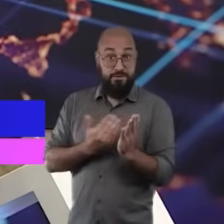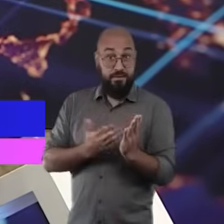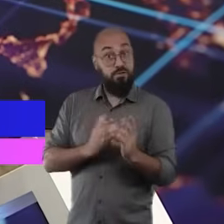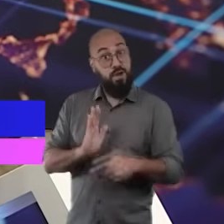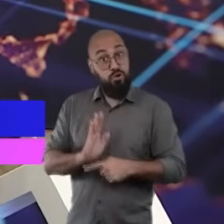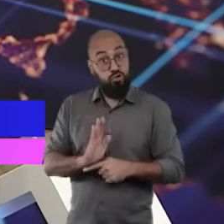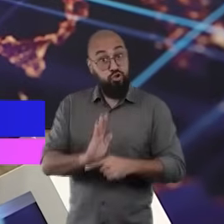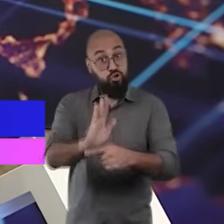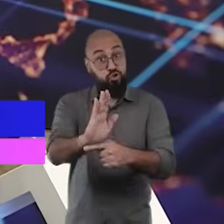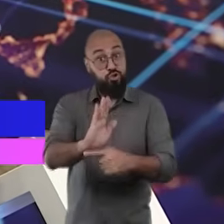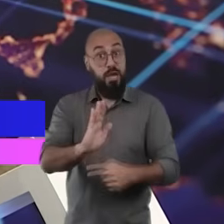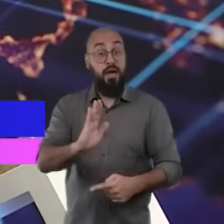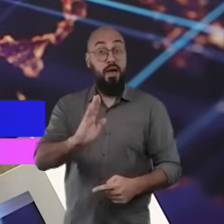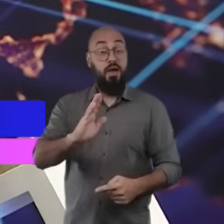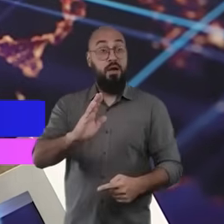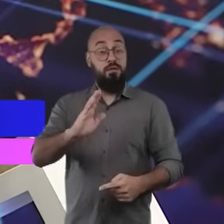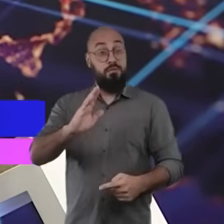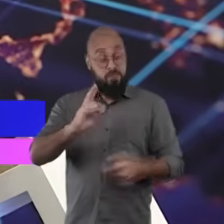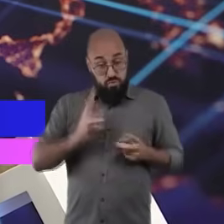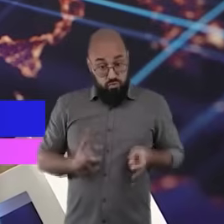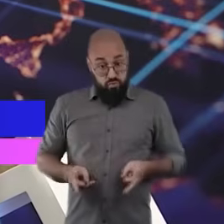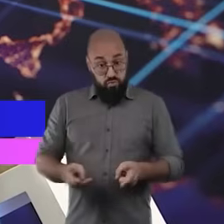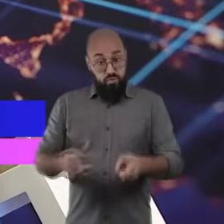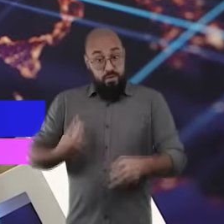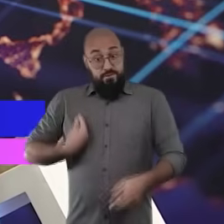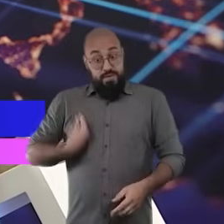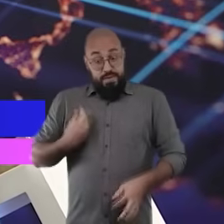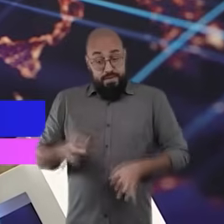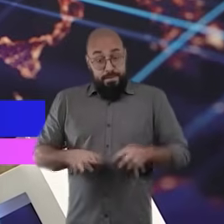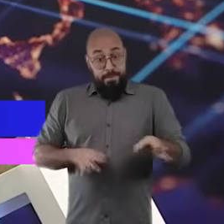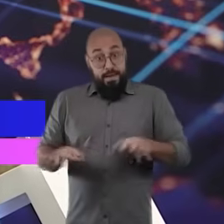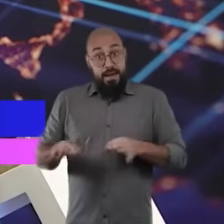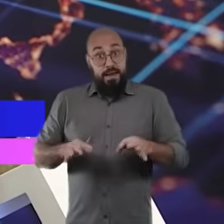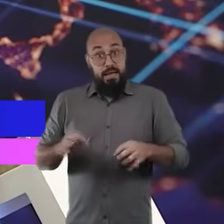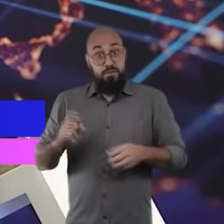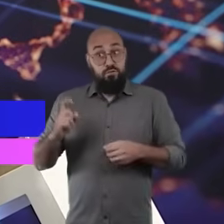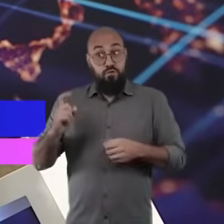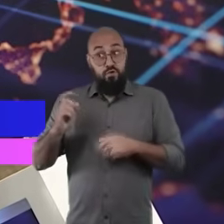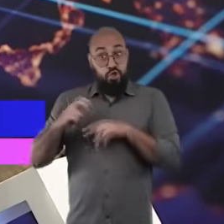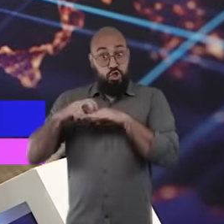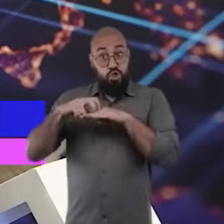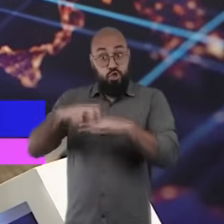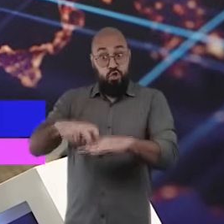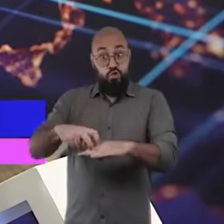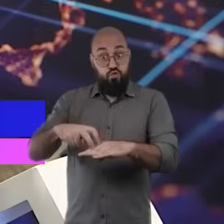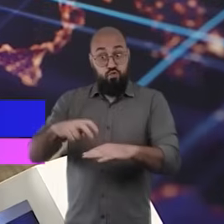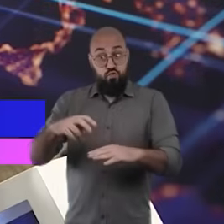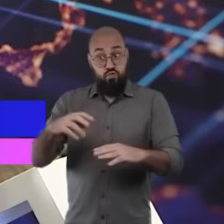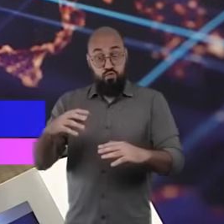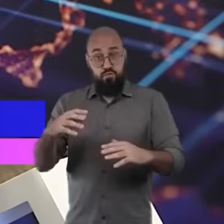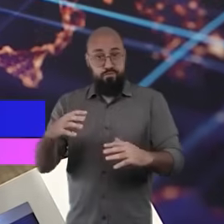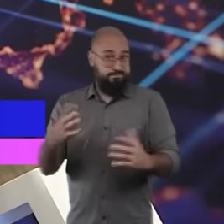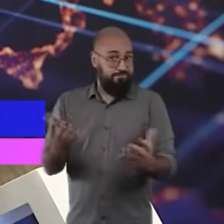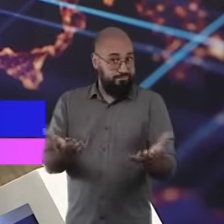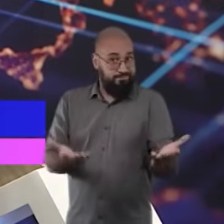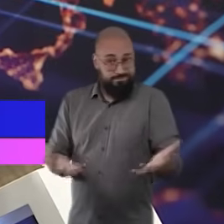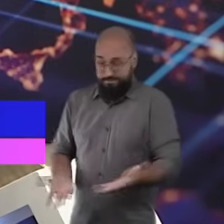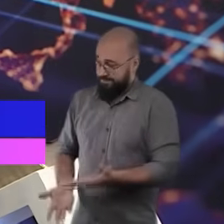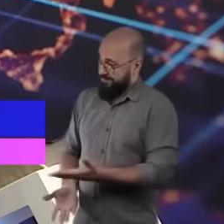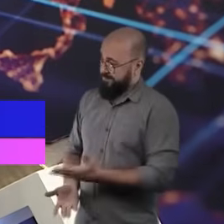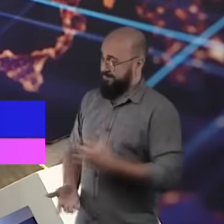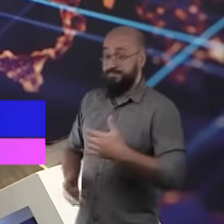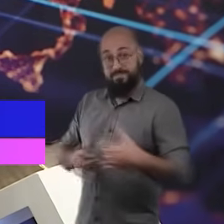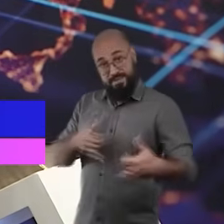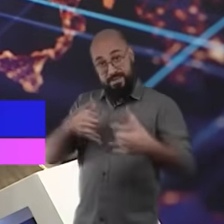lhe ajudar a continuar preparando-se para a volta de Jesus. Então liga para nós, o número é 12 21